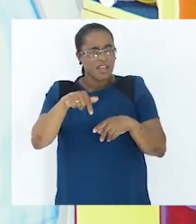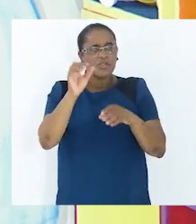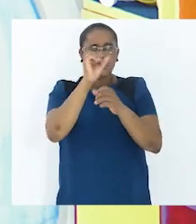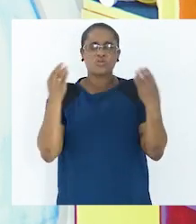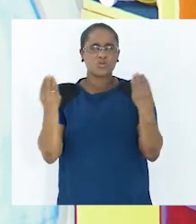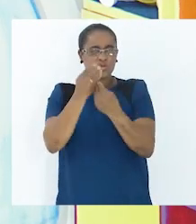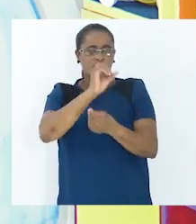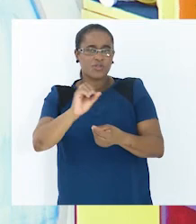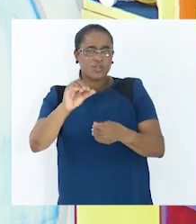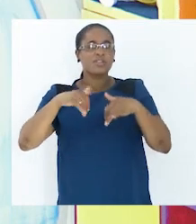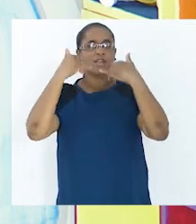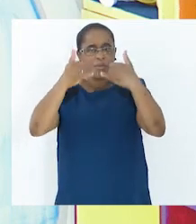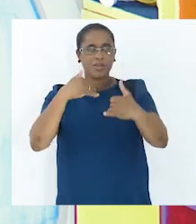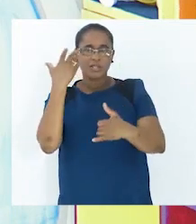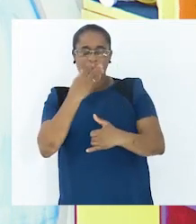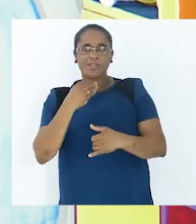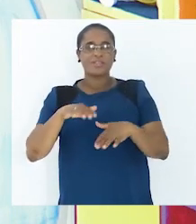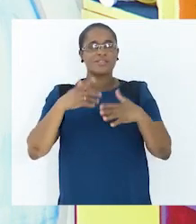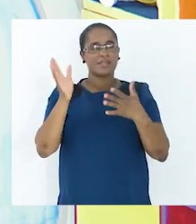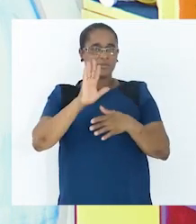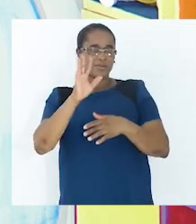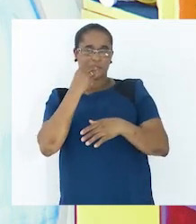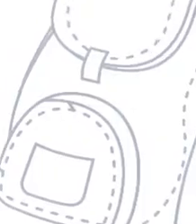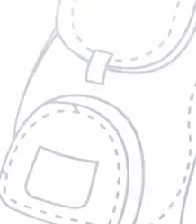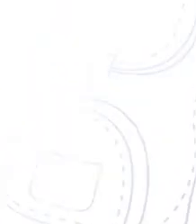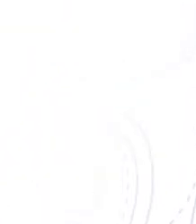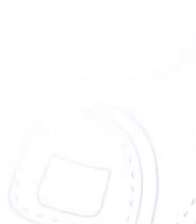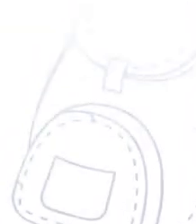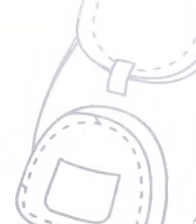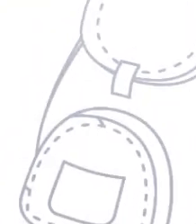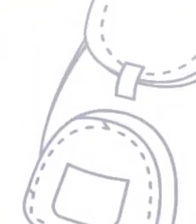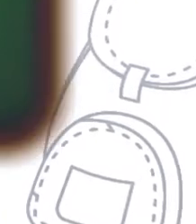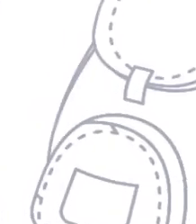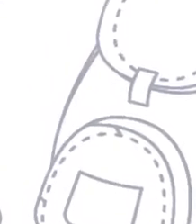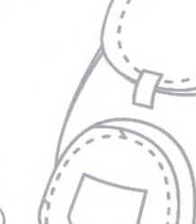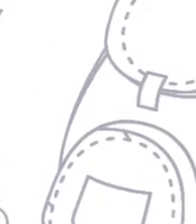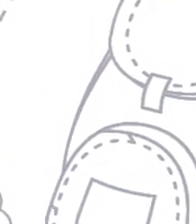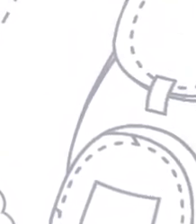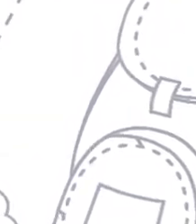Marcado o encontro para a próxima aula. Até mais. Beijinhos.